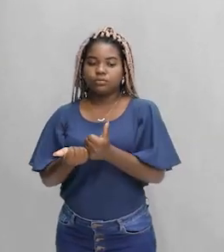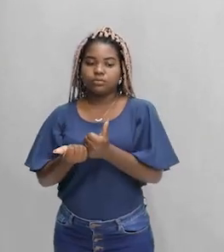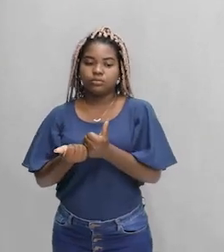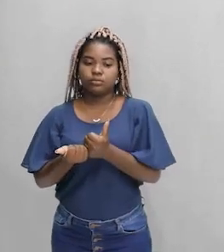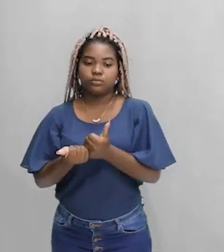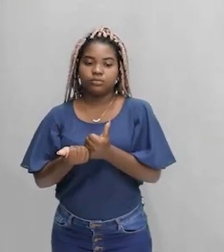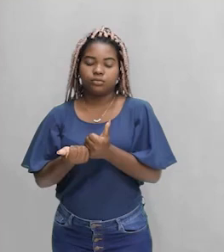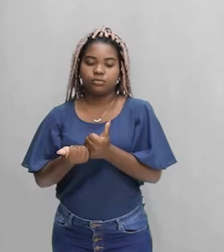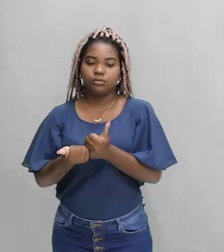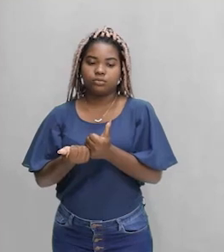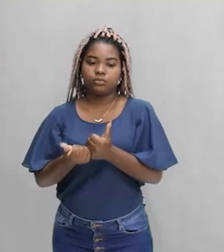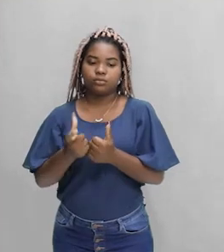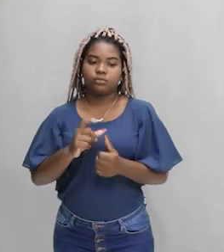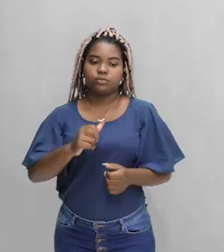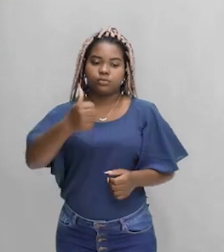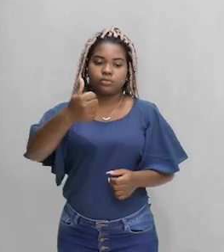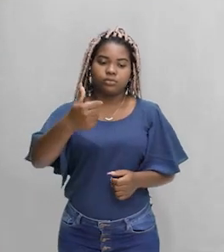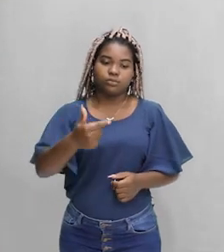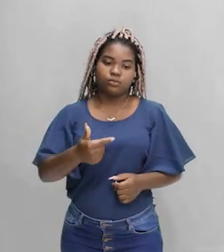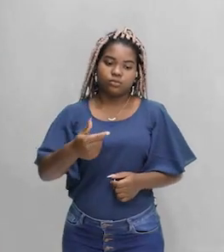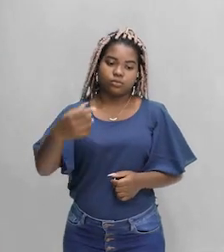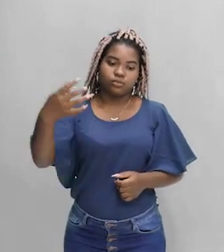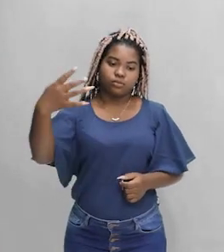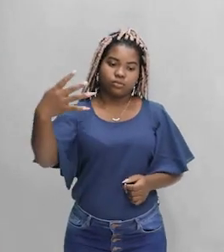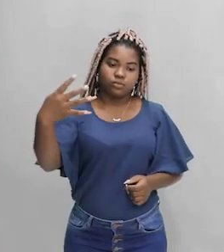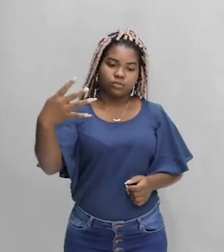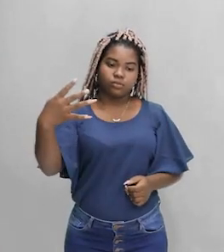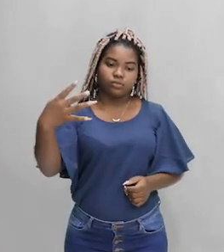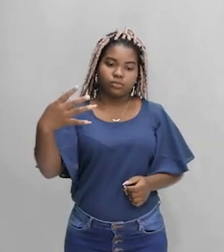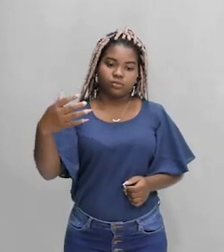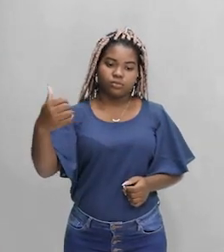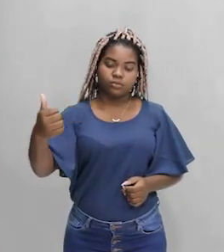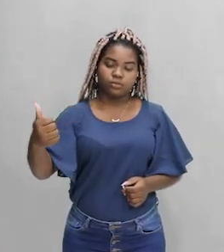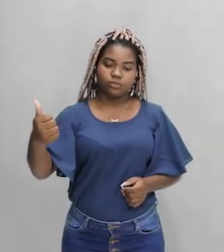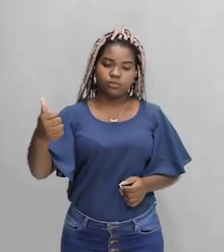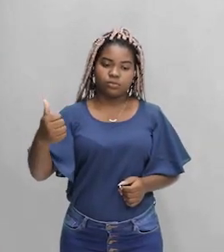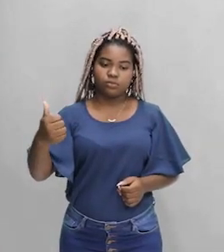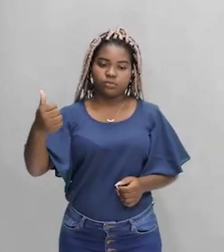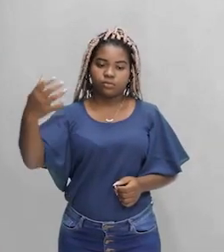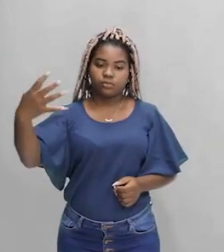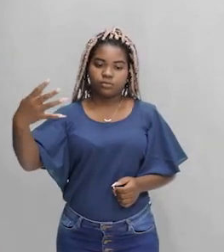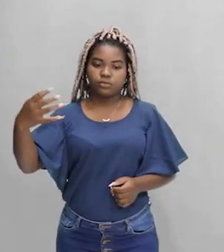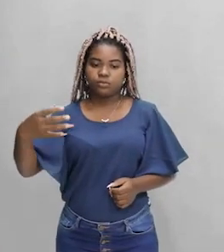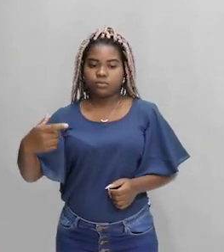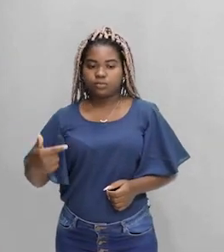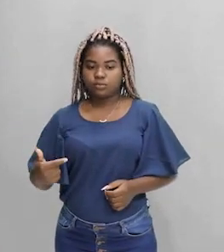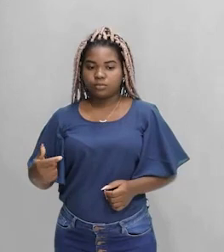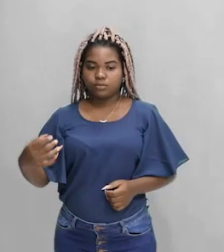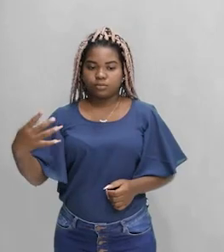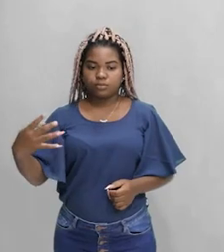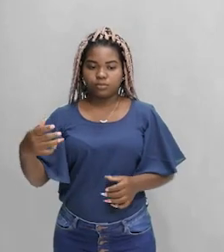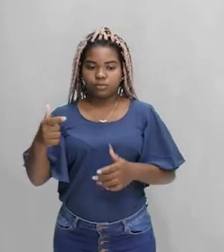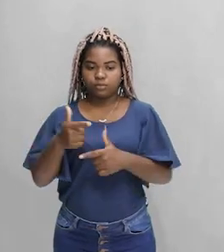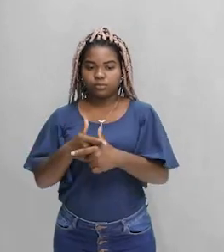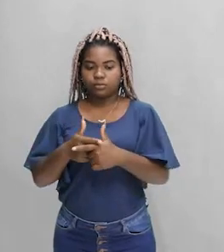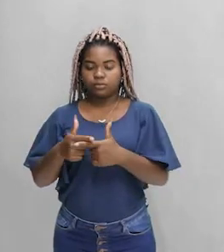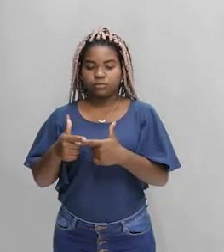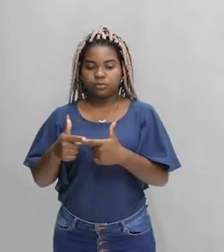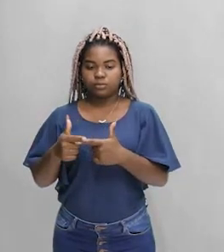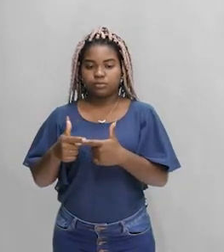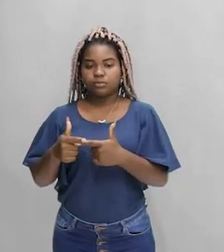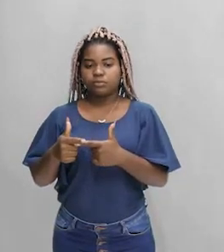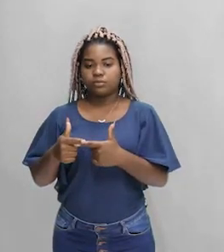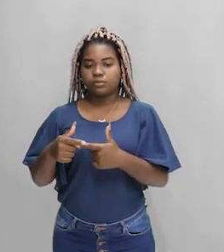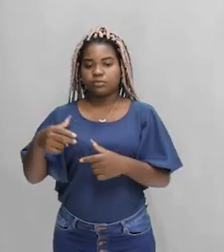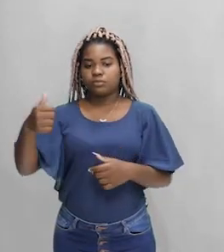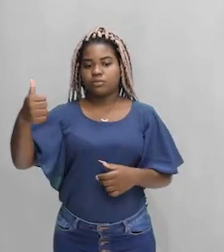não? Então, eu tenho meio elevado à quarta, ou seja, 1 elevado à quarta, dividido por 2 elevado à quarta,